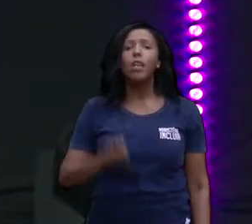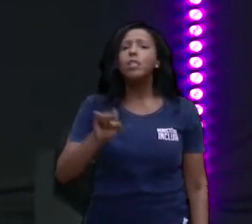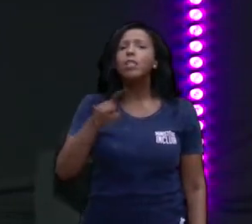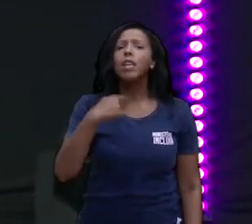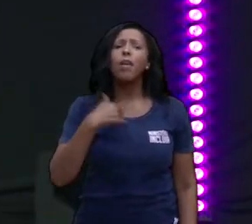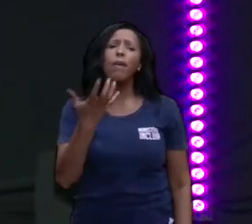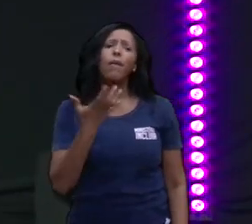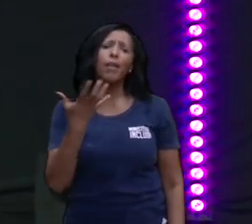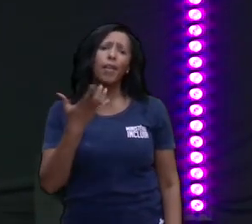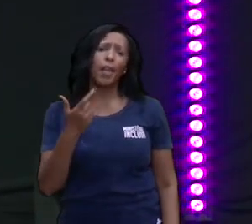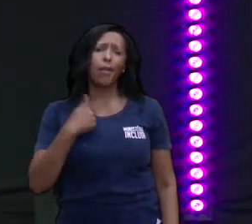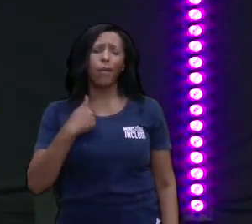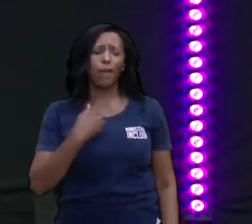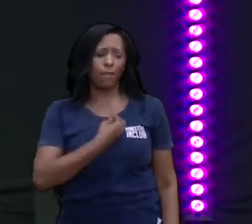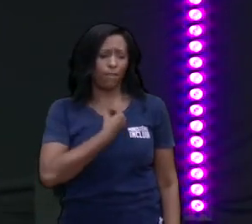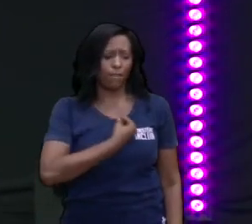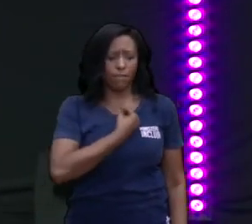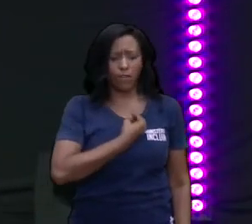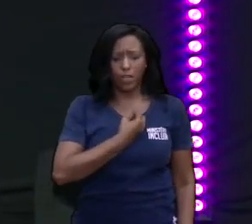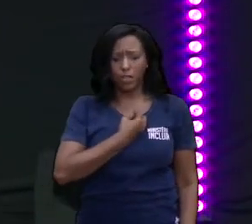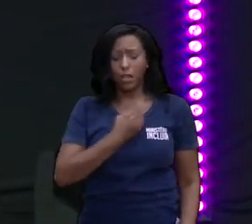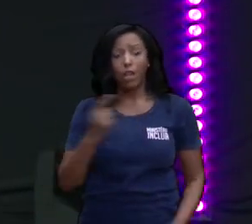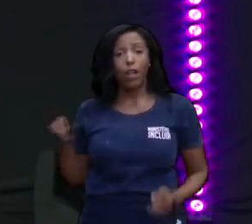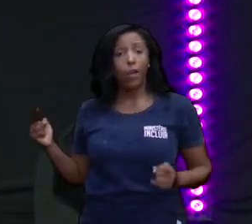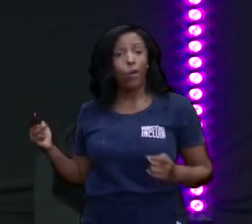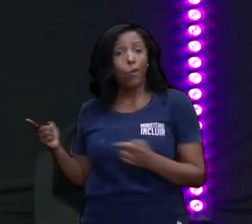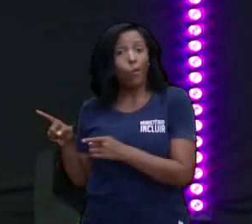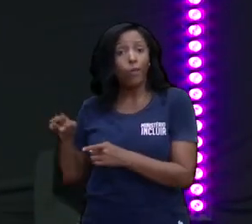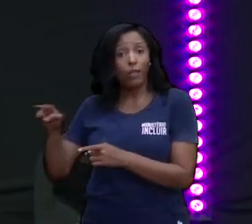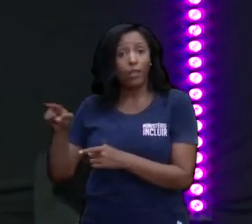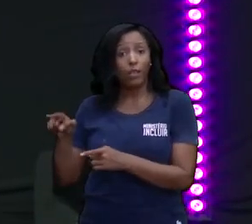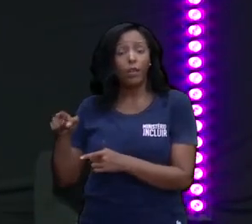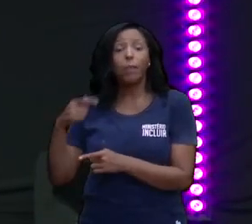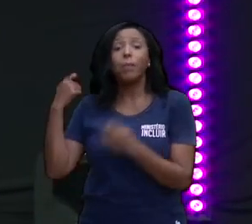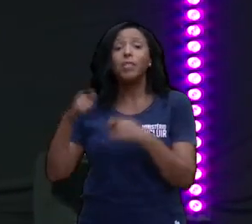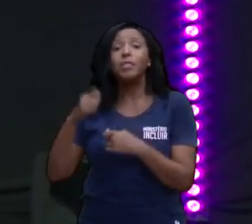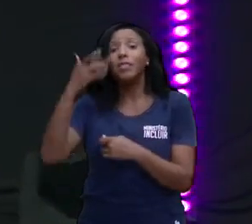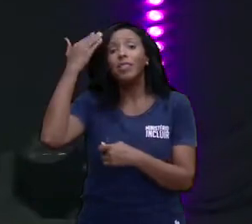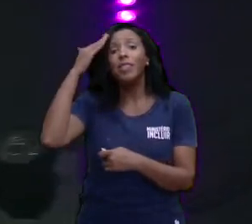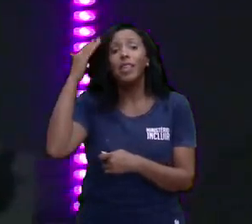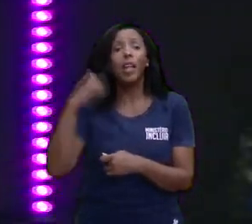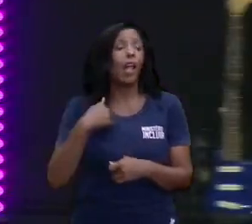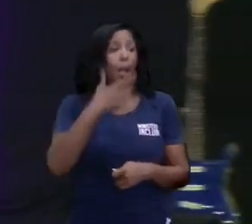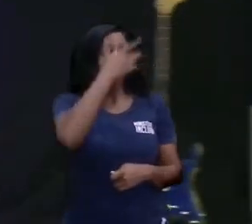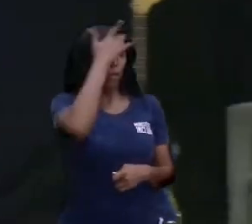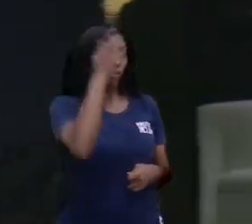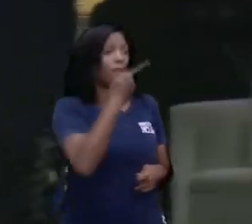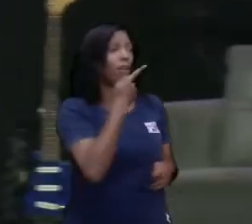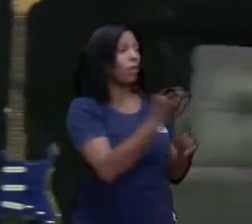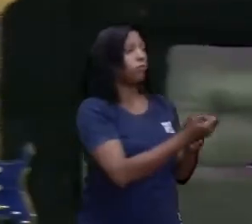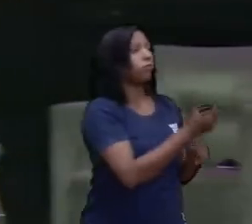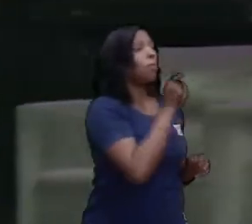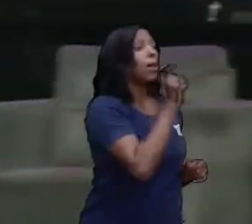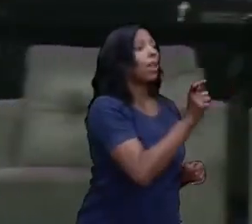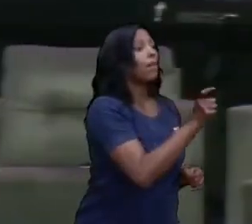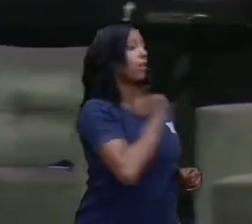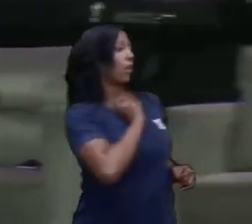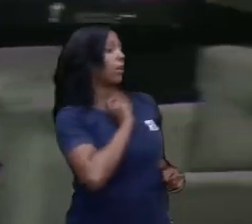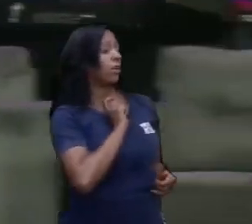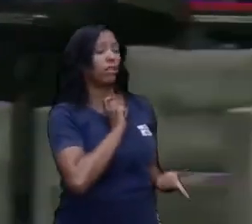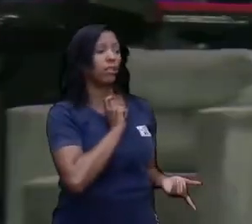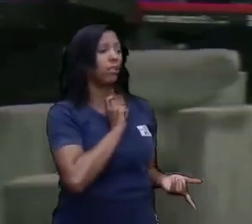eu não sou inimigo daquele que hoje me ofende que tem alguma coisa por trás dele que é muito